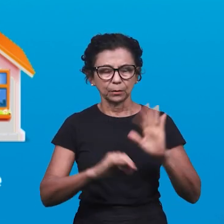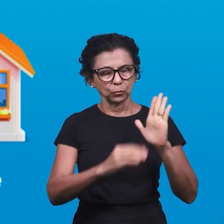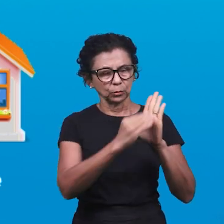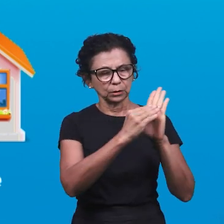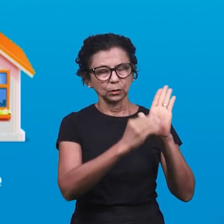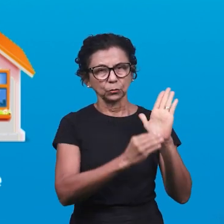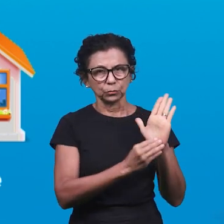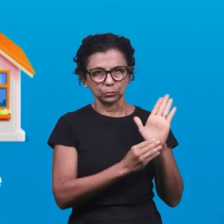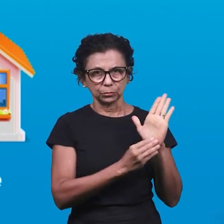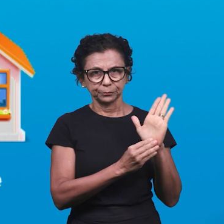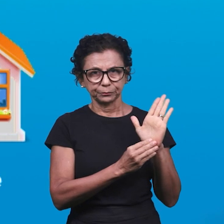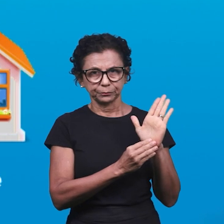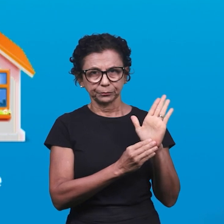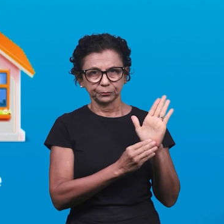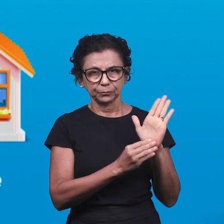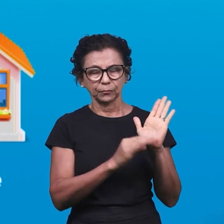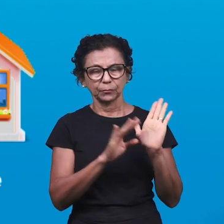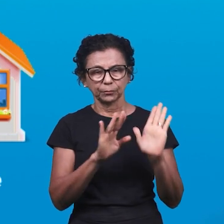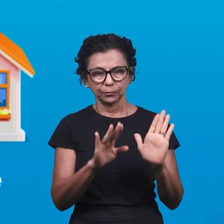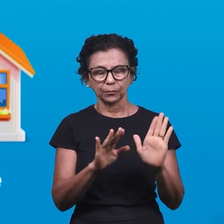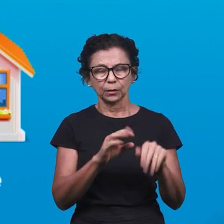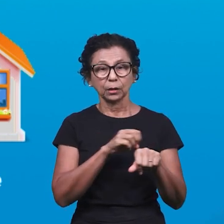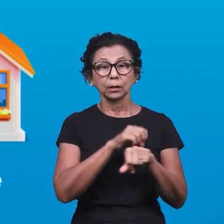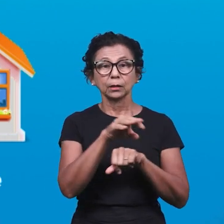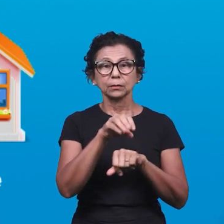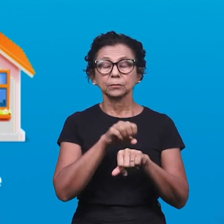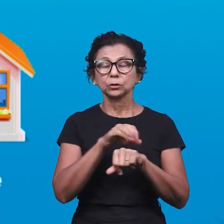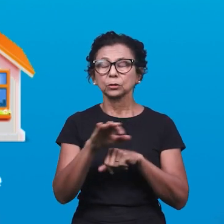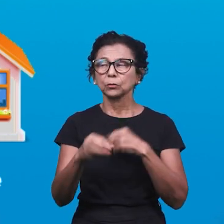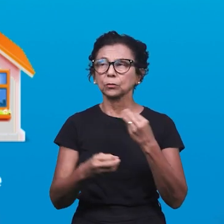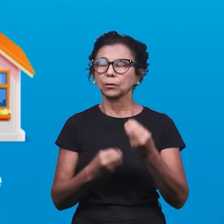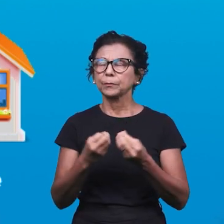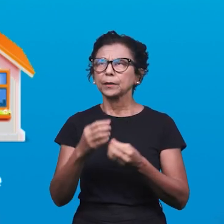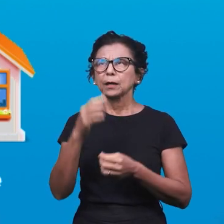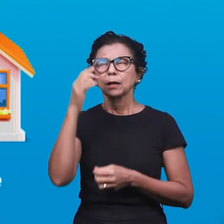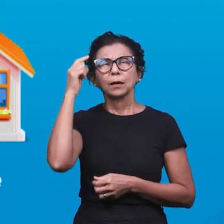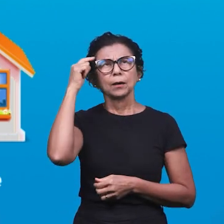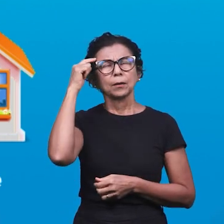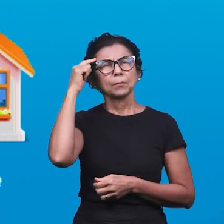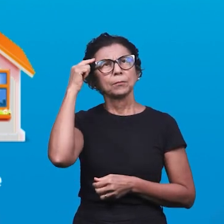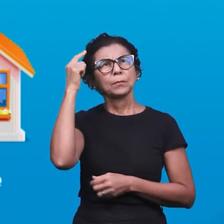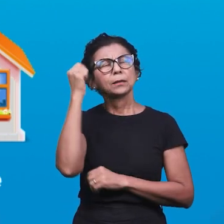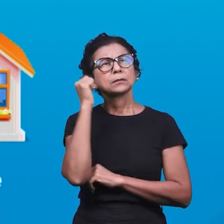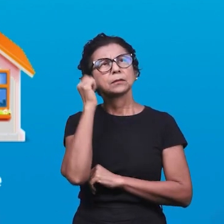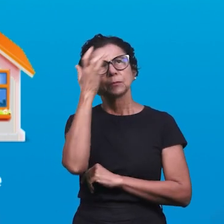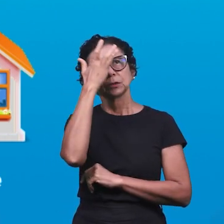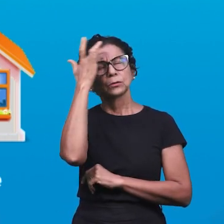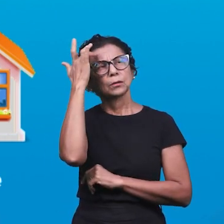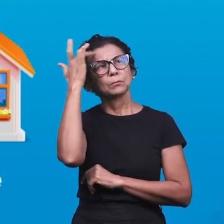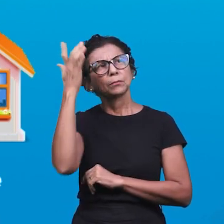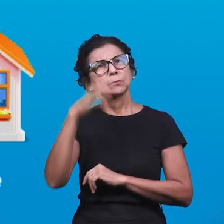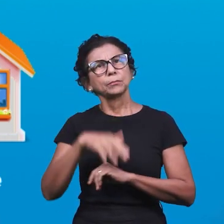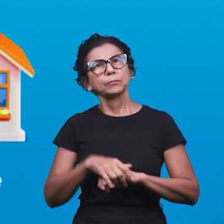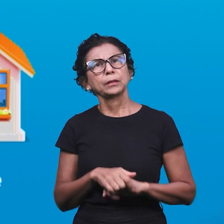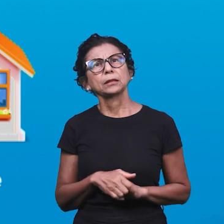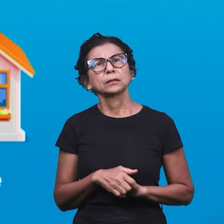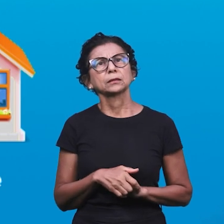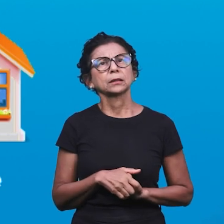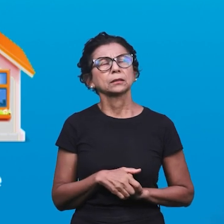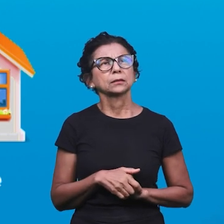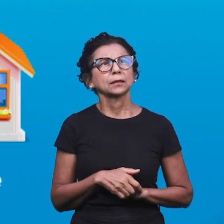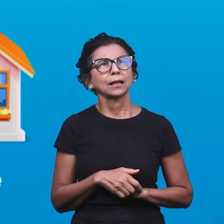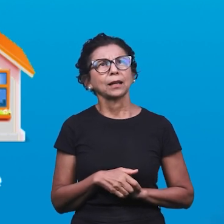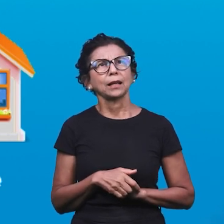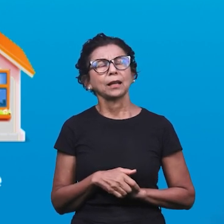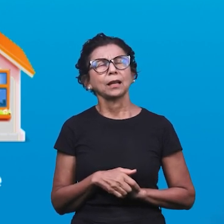ali nessa figura. Então, por exemplo, mandou para o satélite, em qualquer casa, um apartamento,